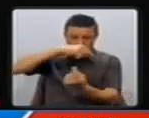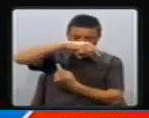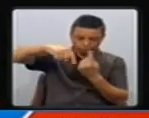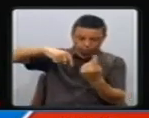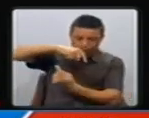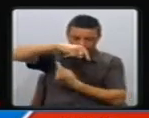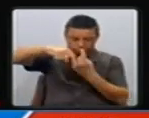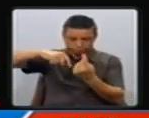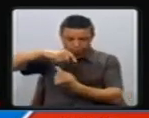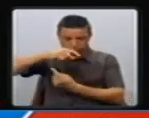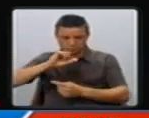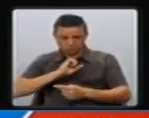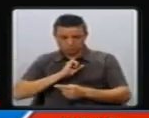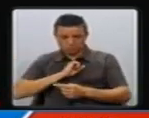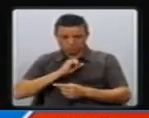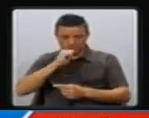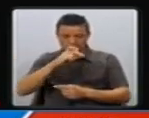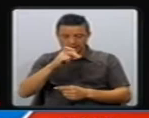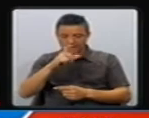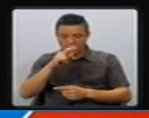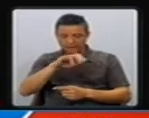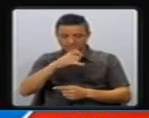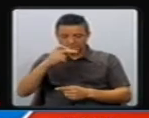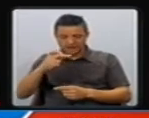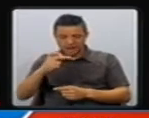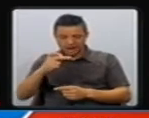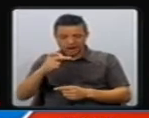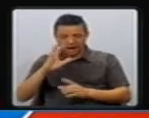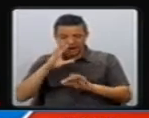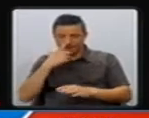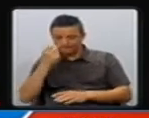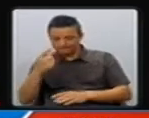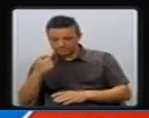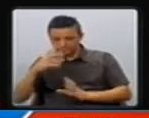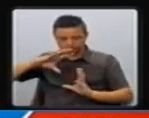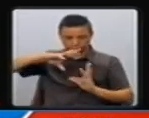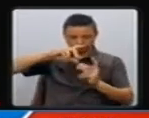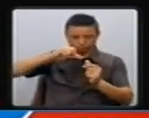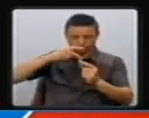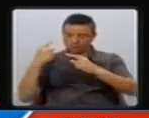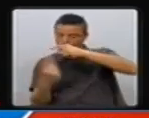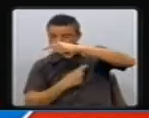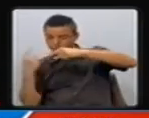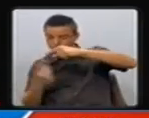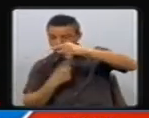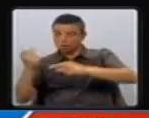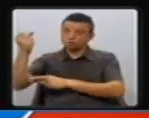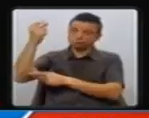da nossa própria galáxia, como se fosse num plano muito parecido com o plano dos planetas à volta do Sol. Ora, e um